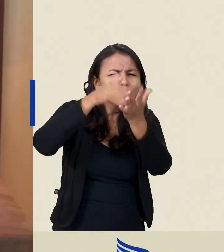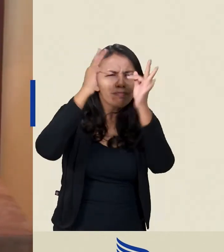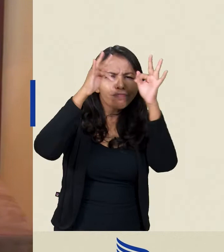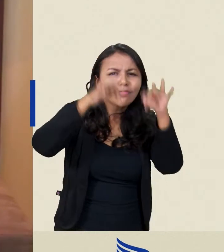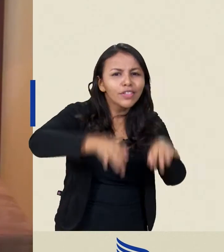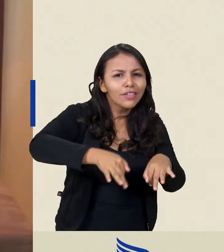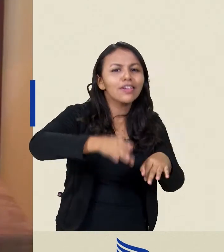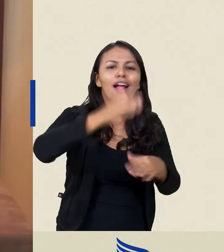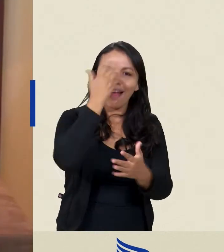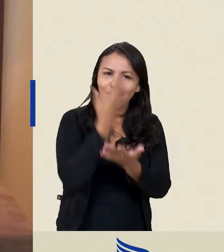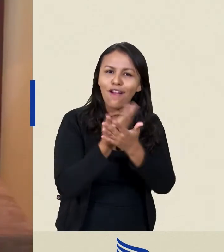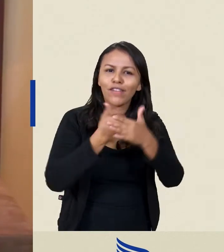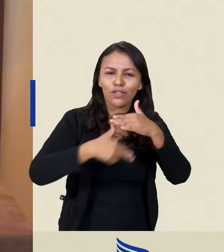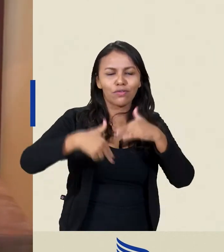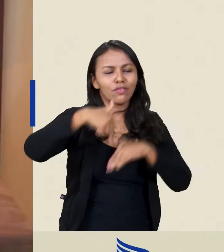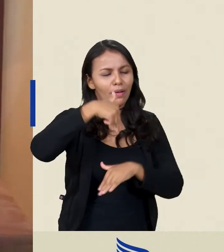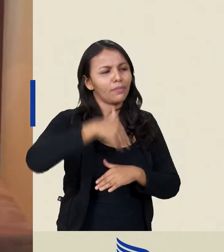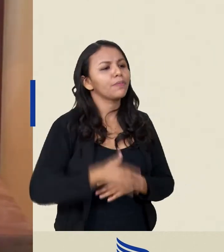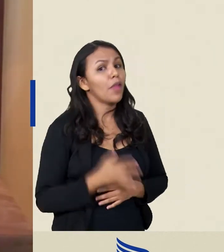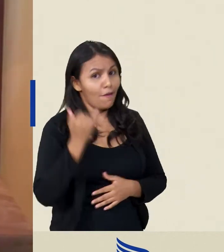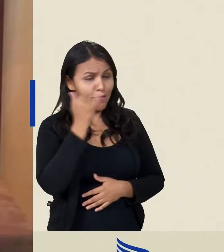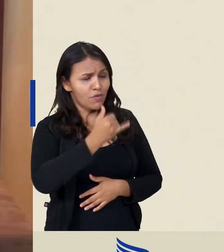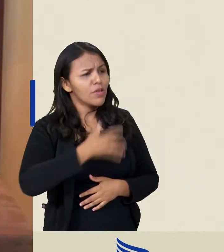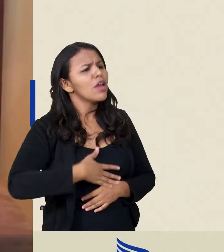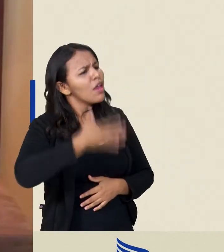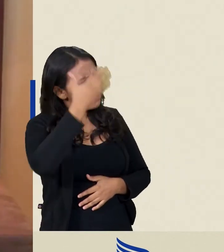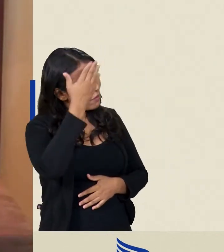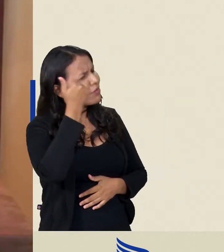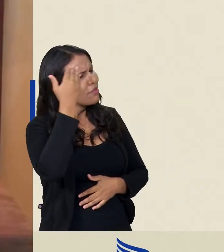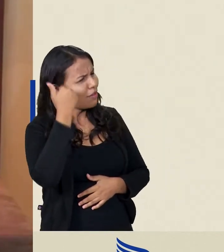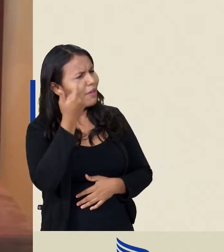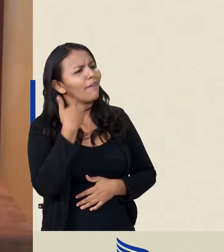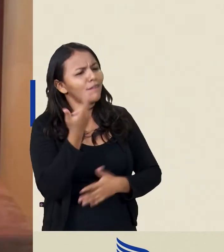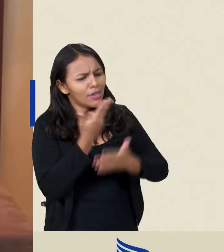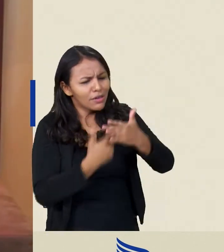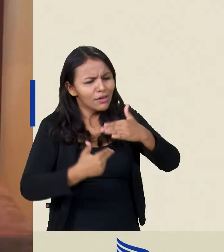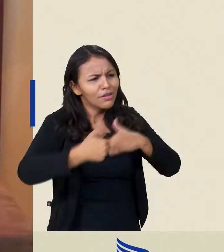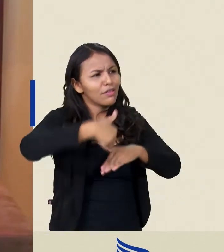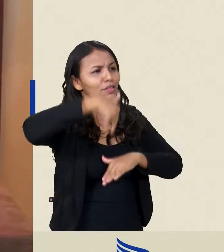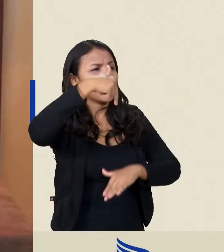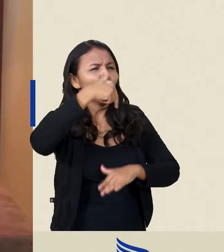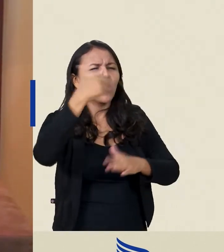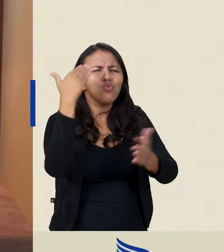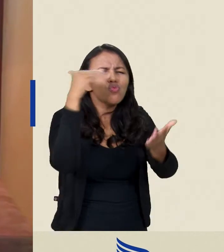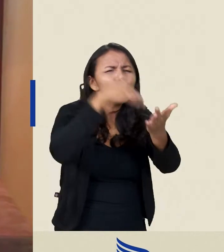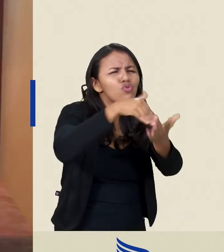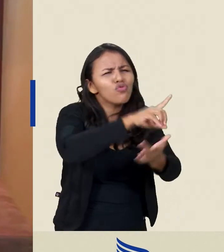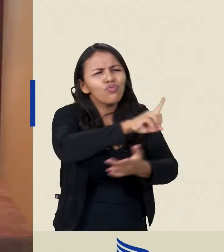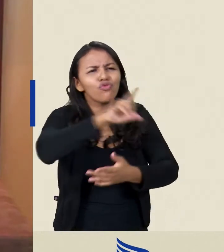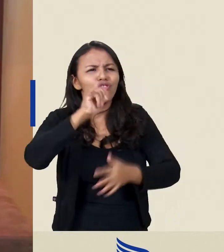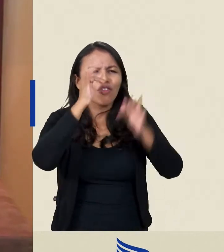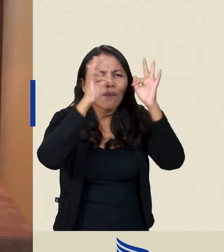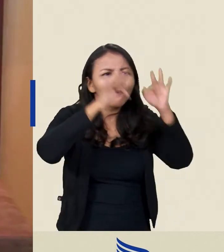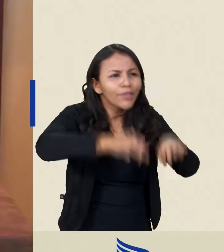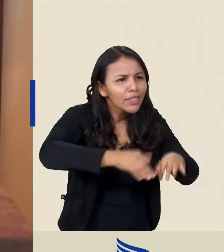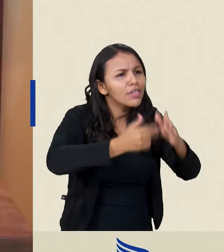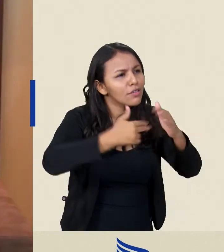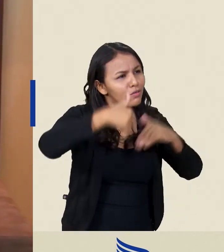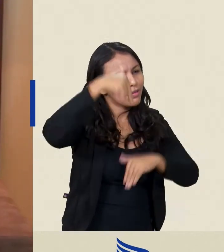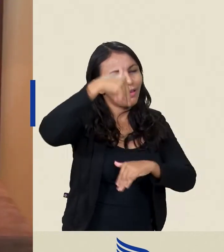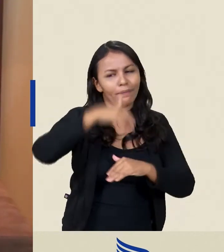Marta: eu sei que há de ressuscitar na ressurreição do dia final. Então Jesus